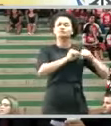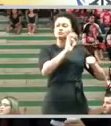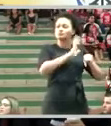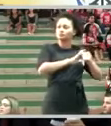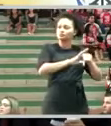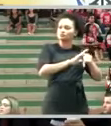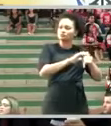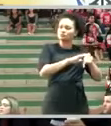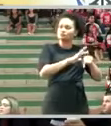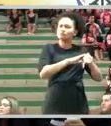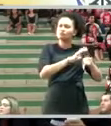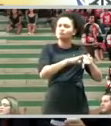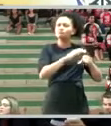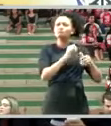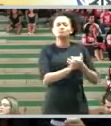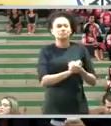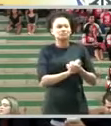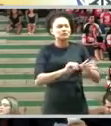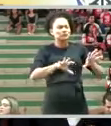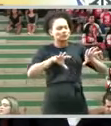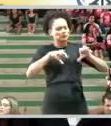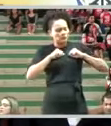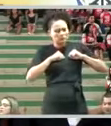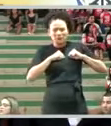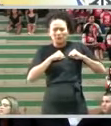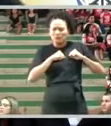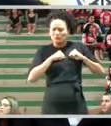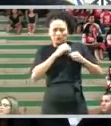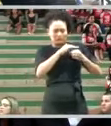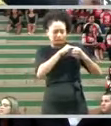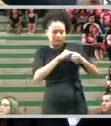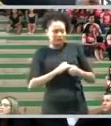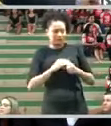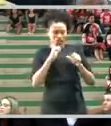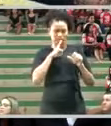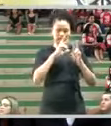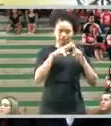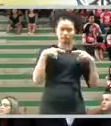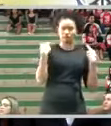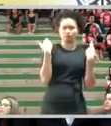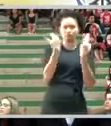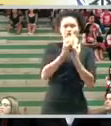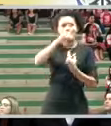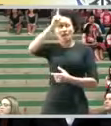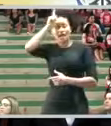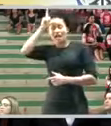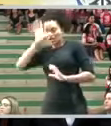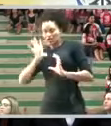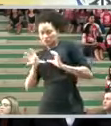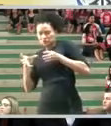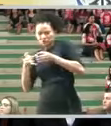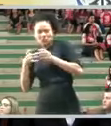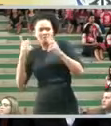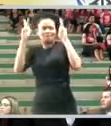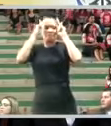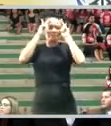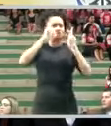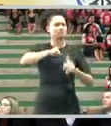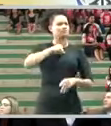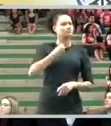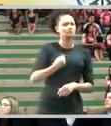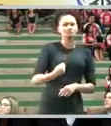bate, a humilhação chega. E houve uma reunião com os cabeças dos filisteus. Os príncipes,